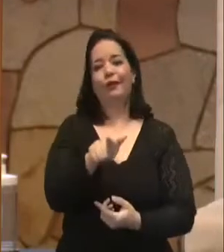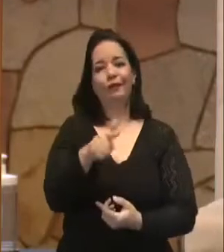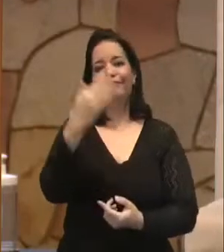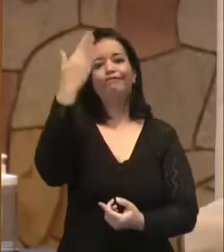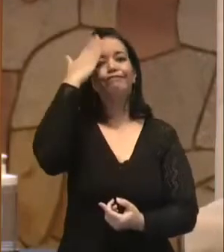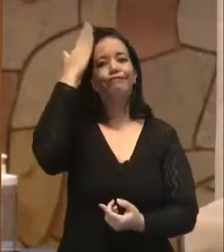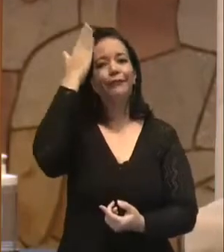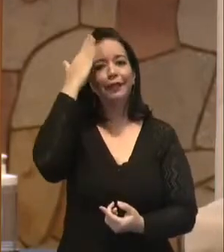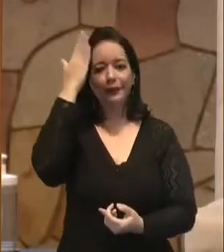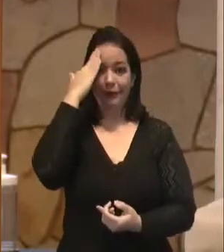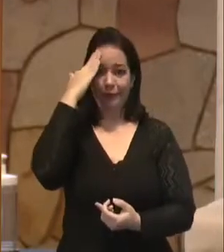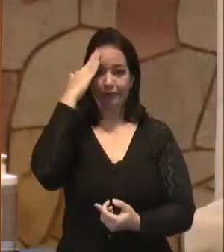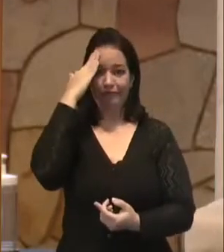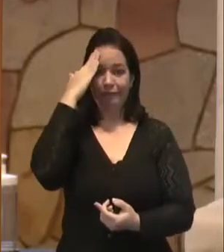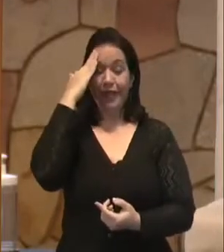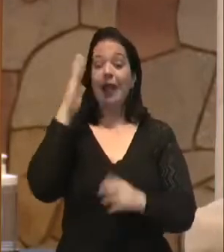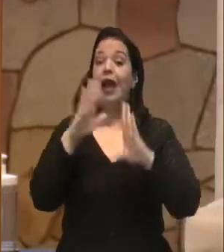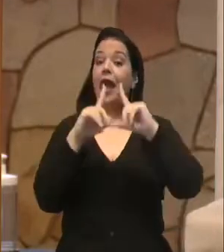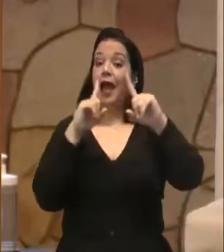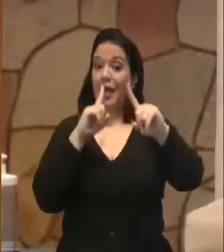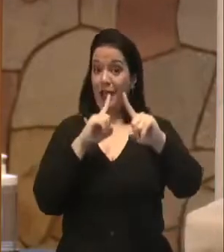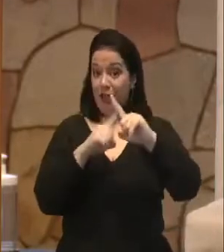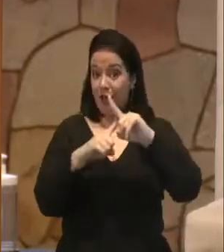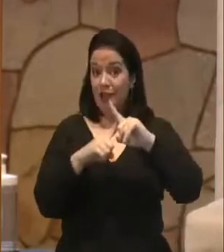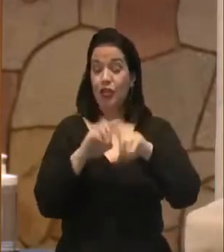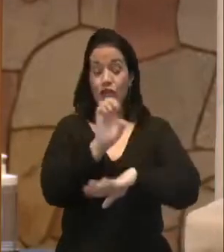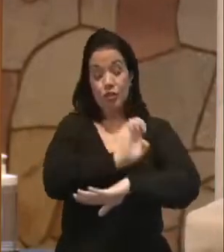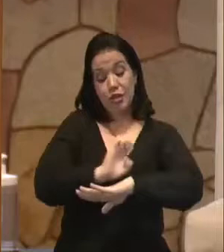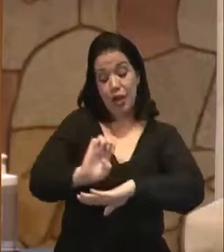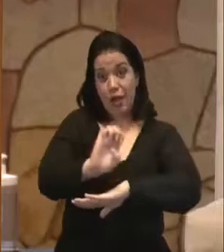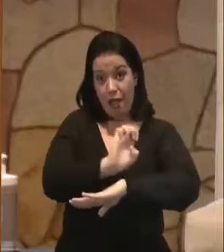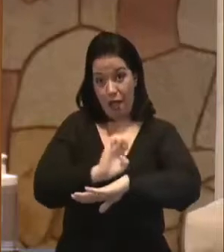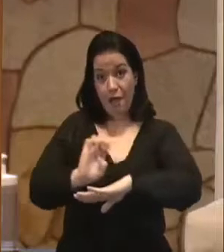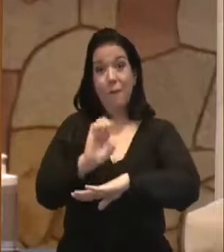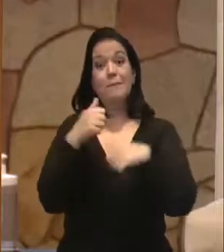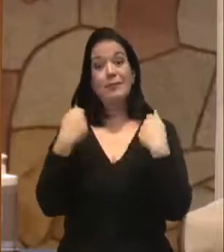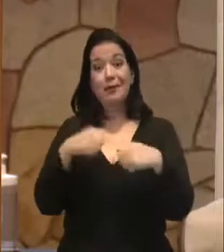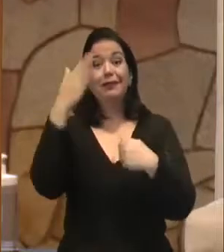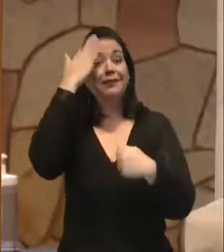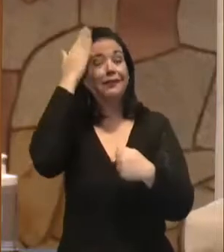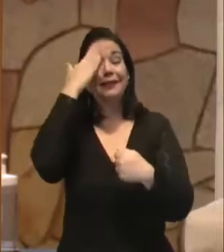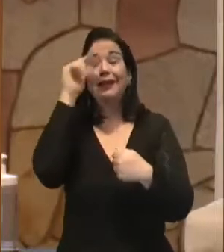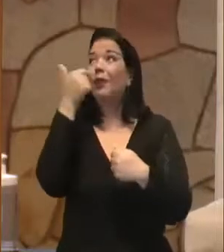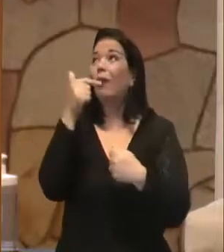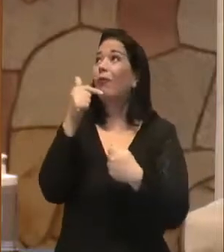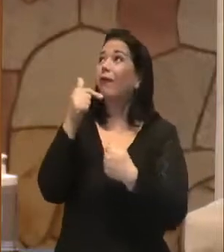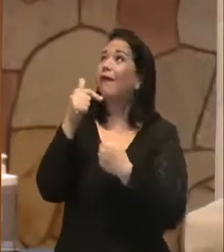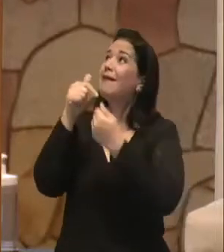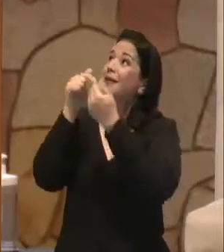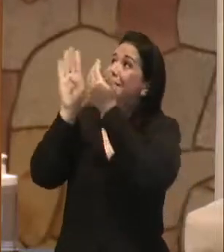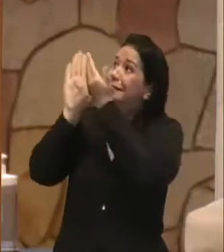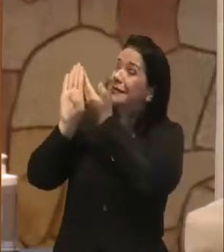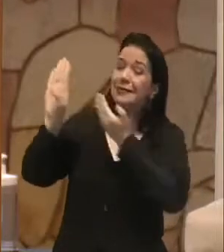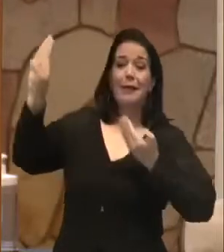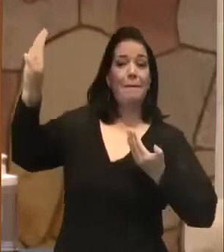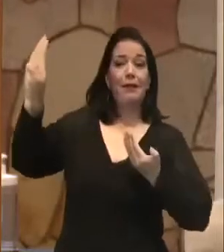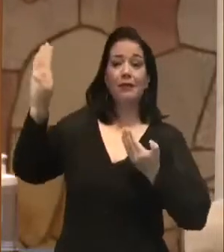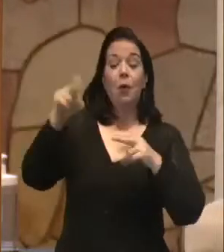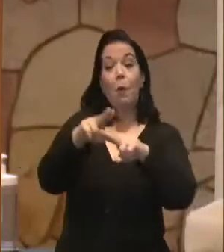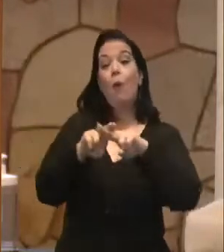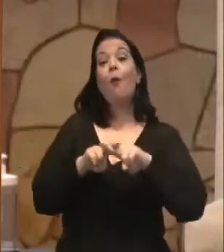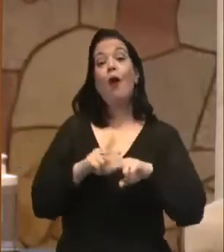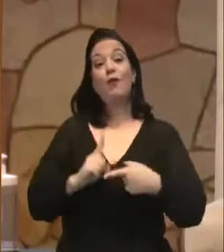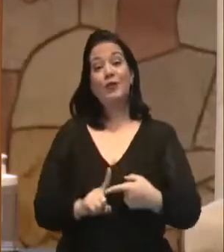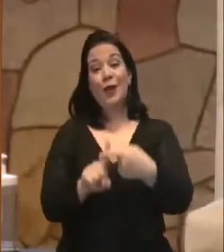separação. A igreja de Éfeso precisava entender: não existe mais barreira. Na cruz,